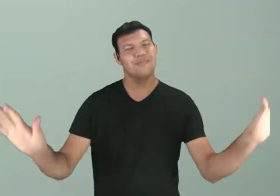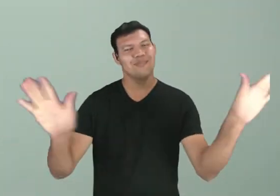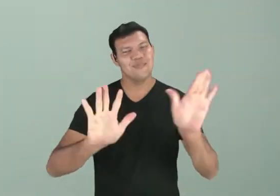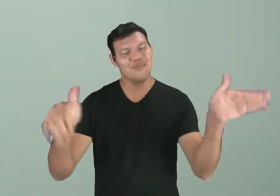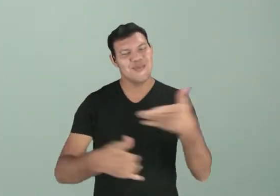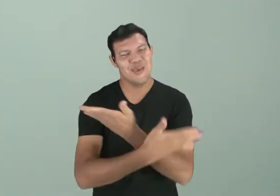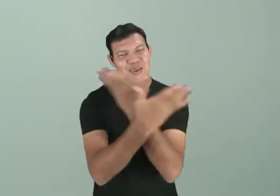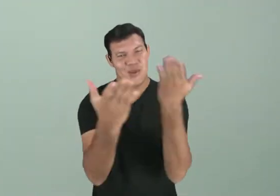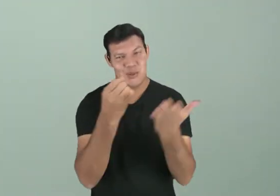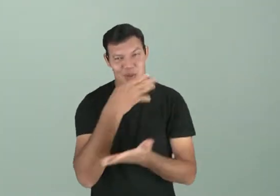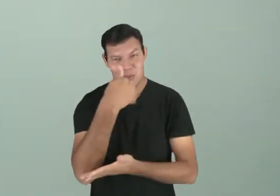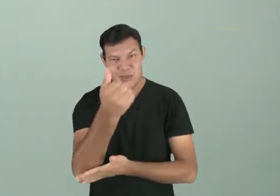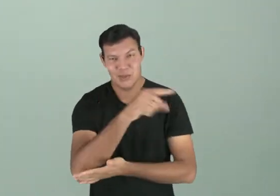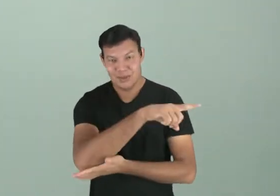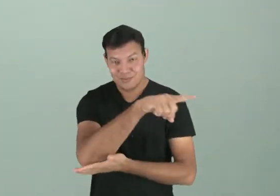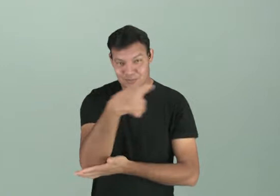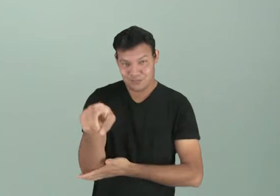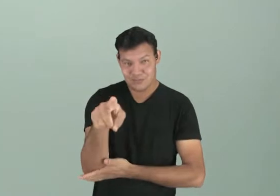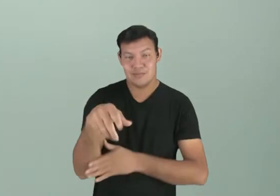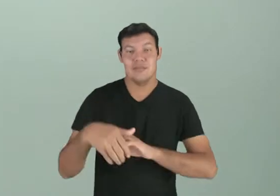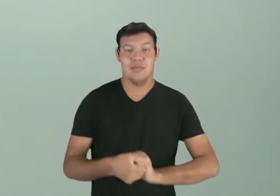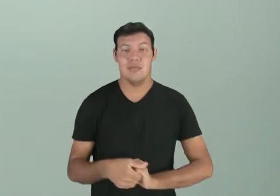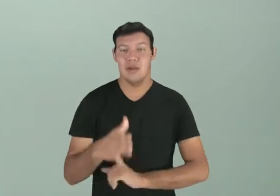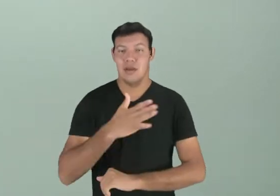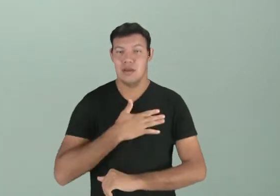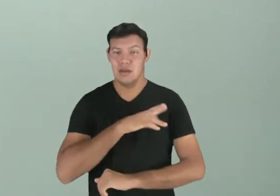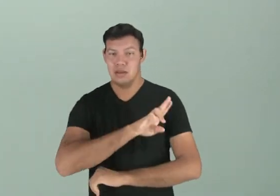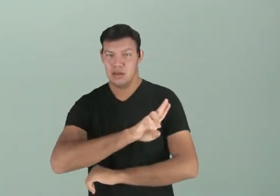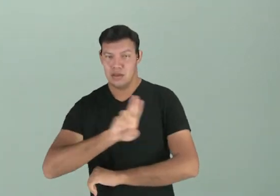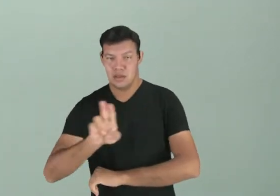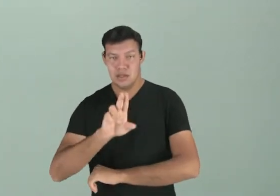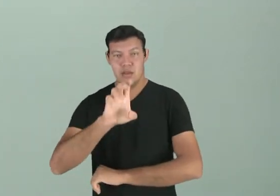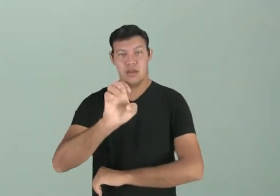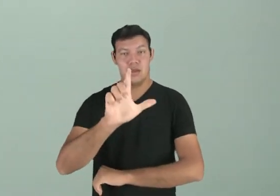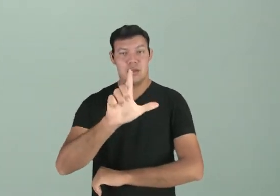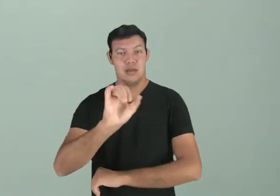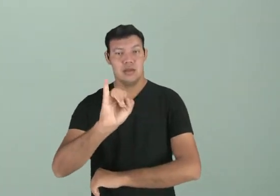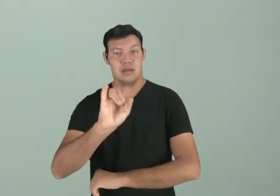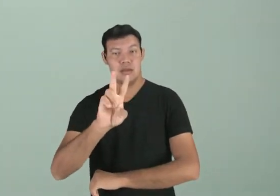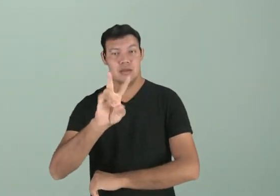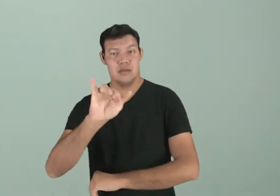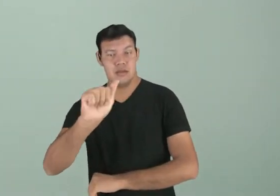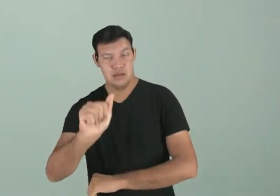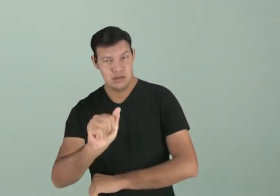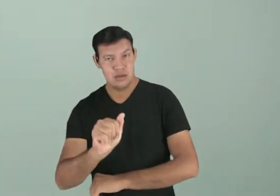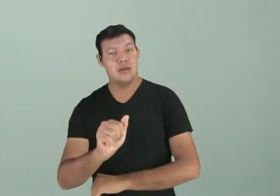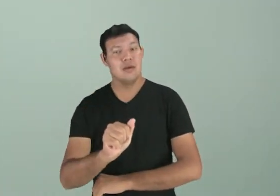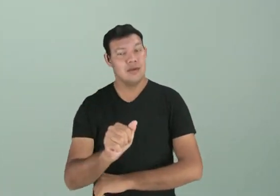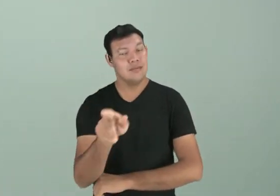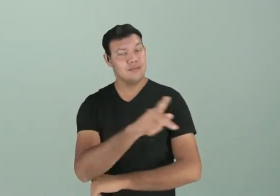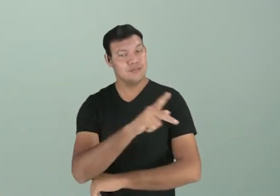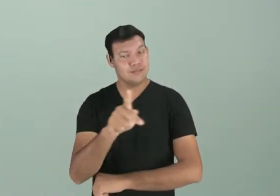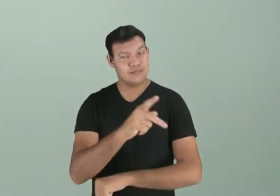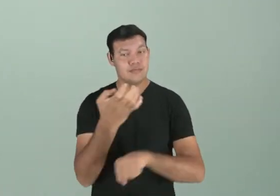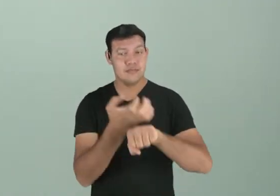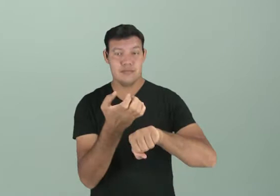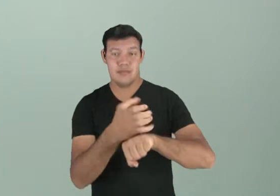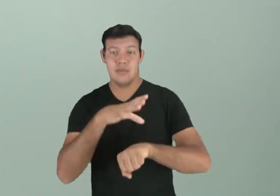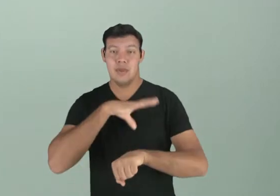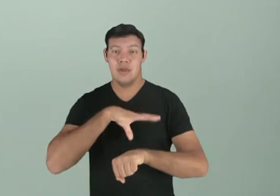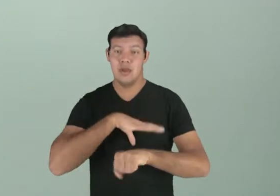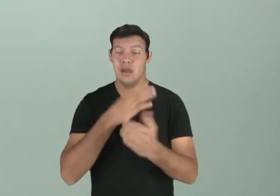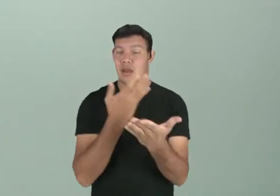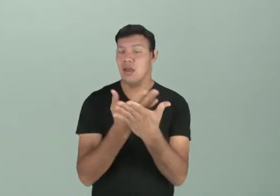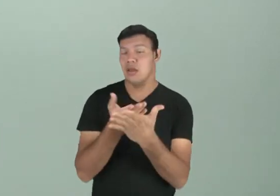Olá, pessoal, tudo bem com vocês? Meu nome é Elívia Soares e eu sou professora de língua portuguesa. Na